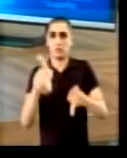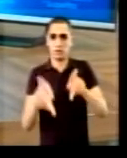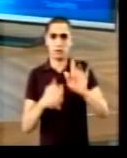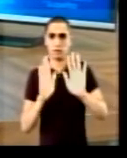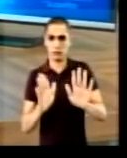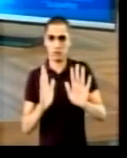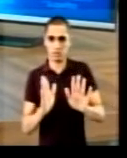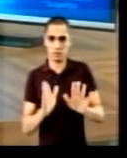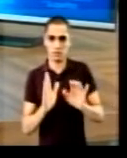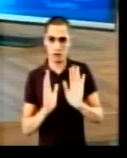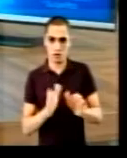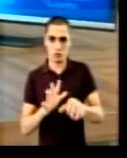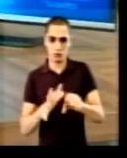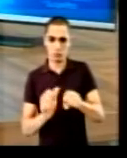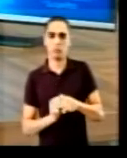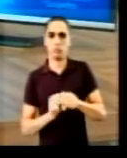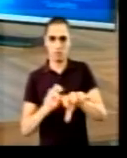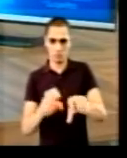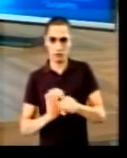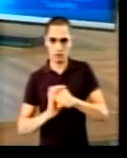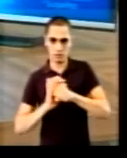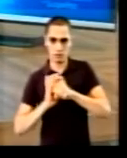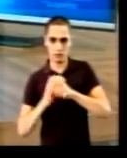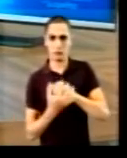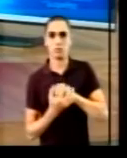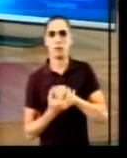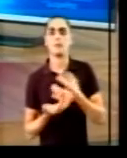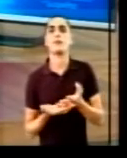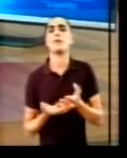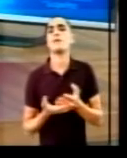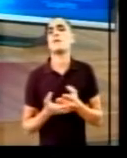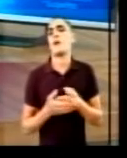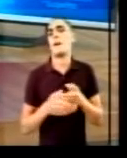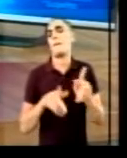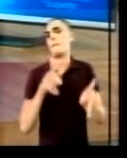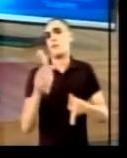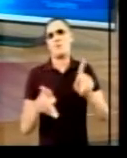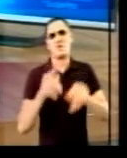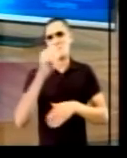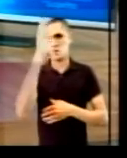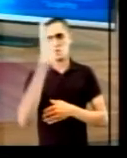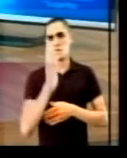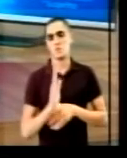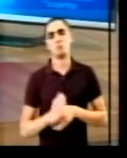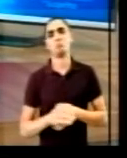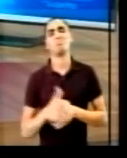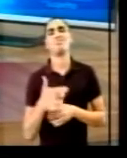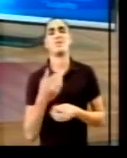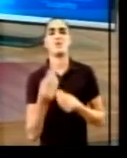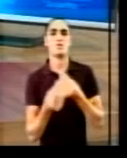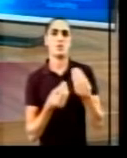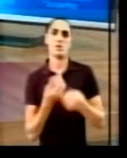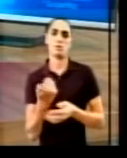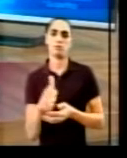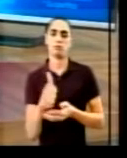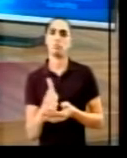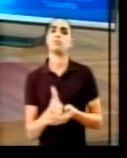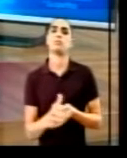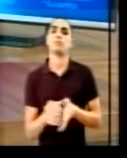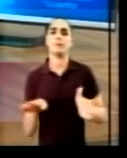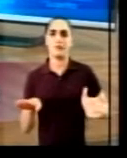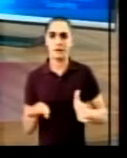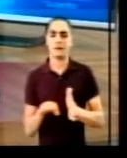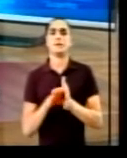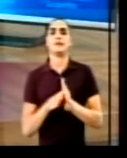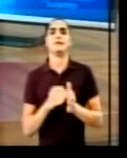padrão brasileiro, não dá para fazer esse inquérito que foi feito em países para se chegar a essa